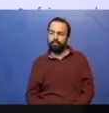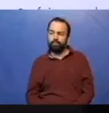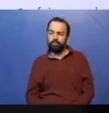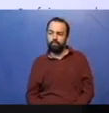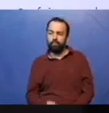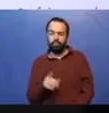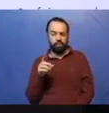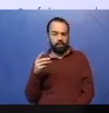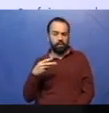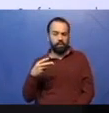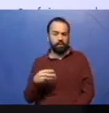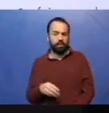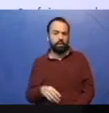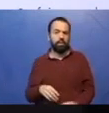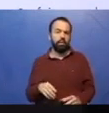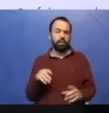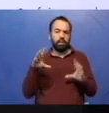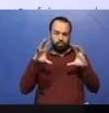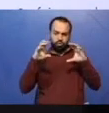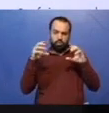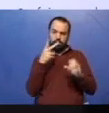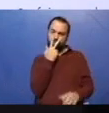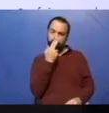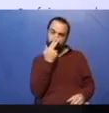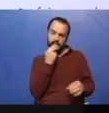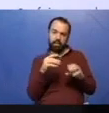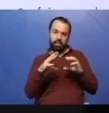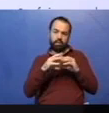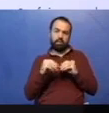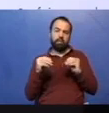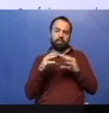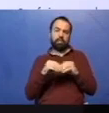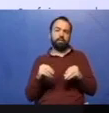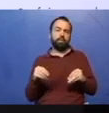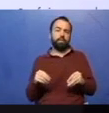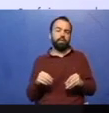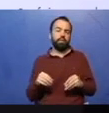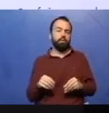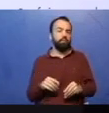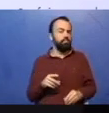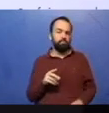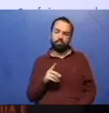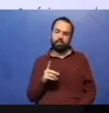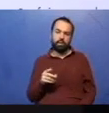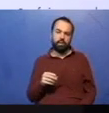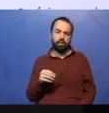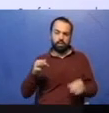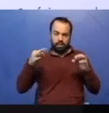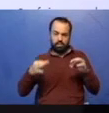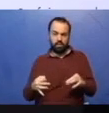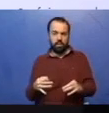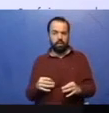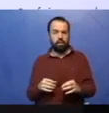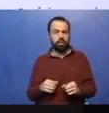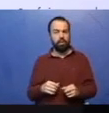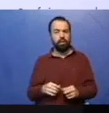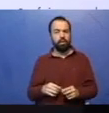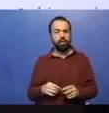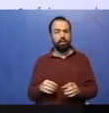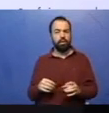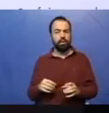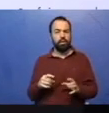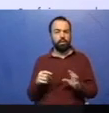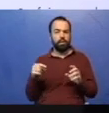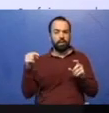feitas de algodão, né? São tão lindas. Mas de que são feitas realmente as nuvens? Lembra que nós